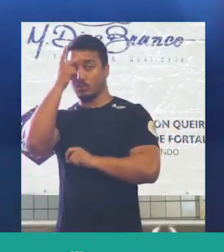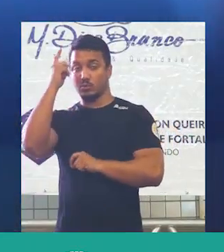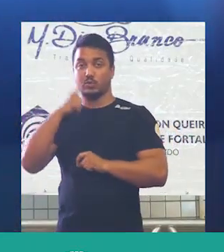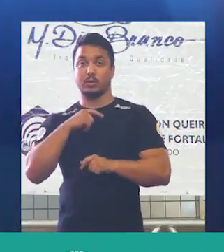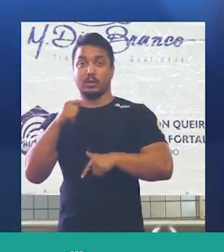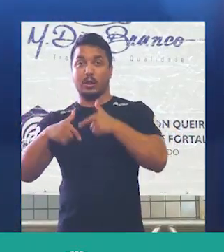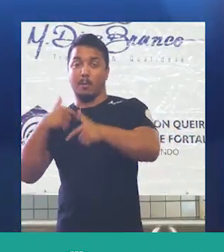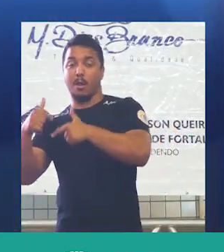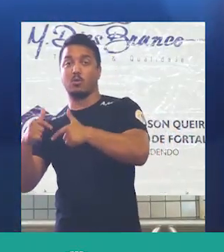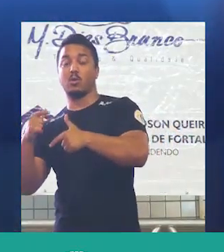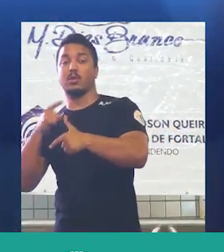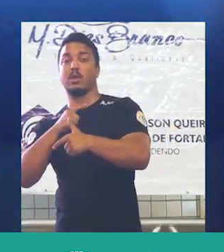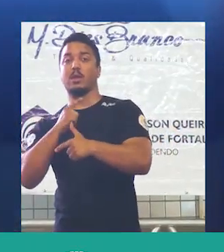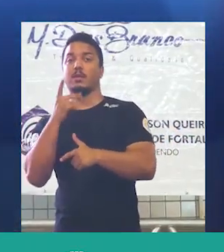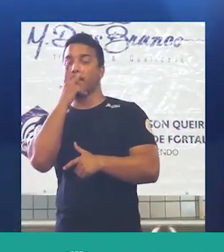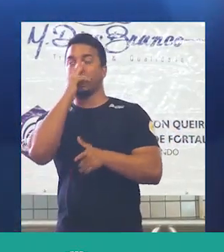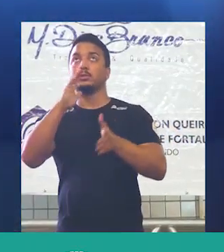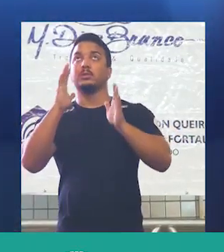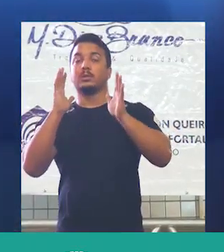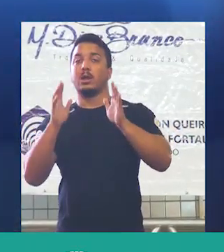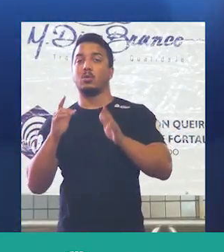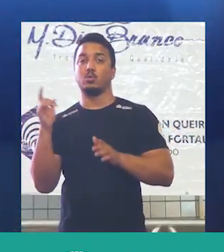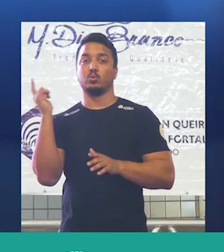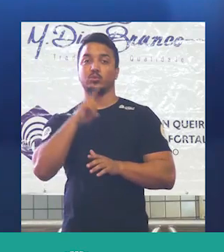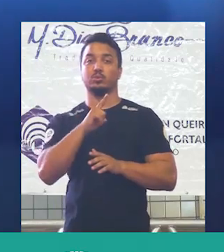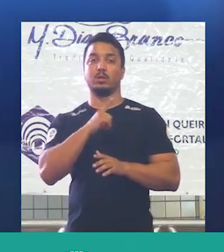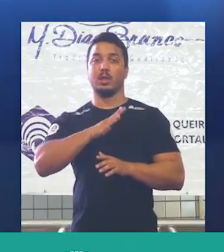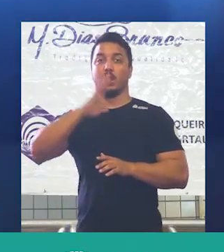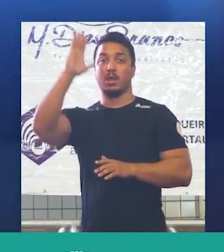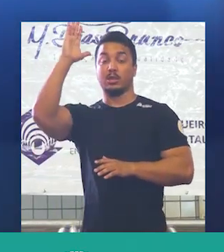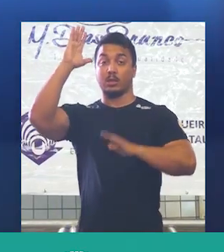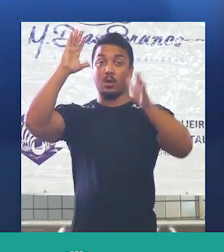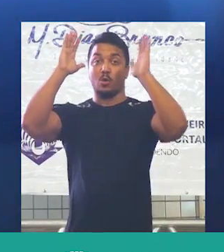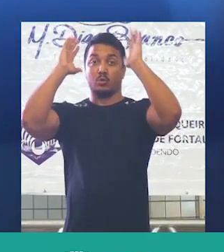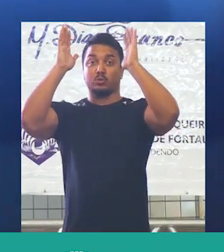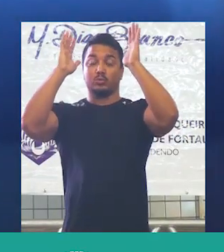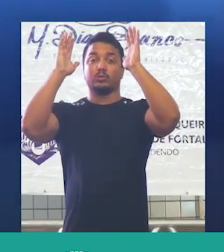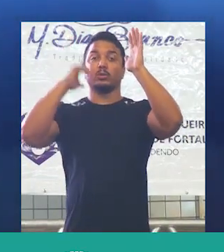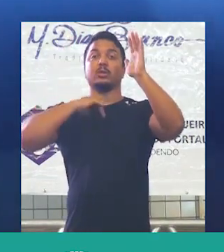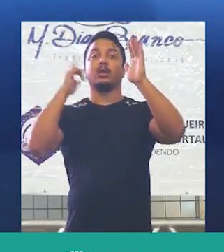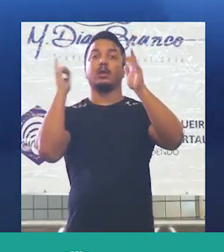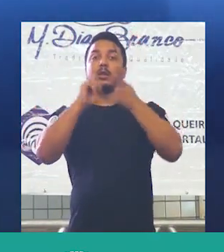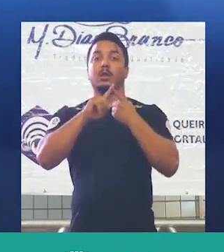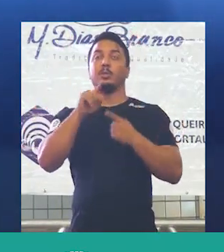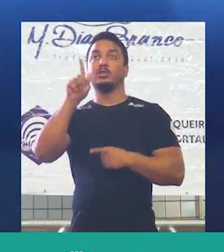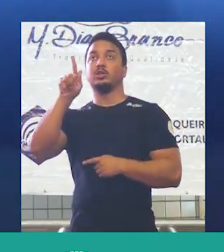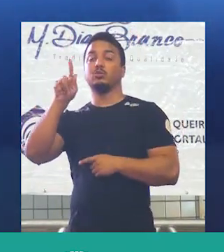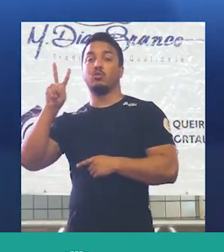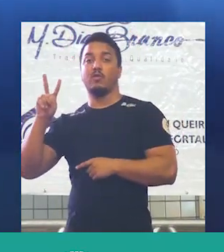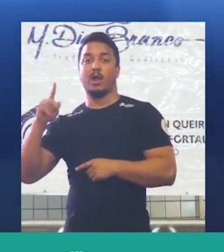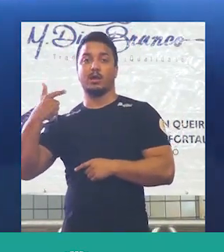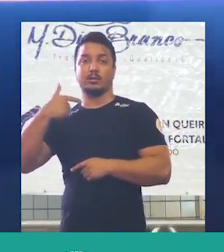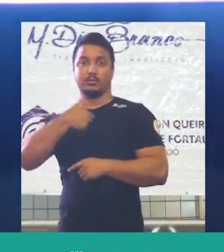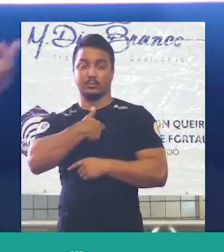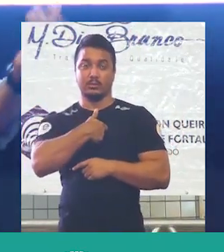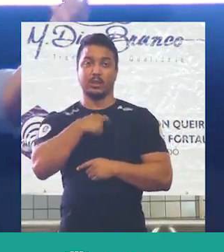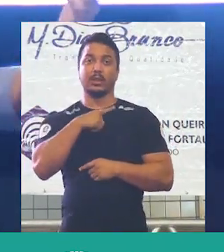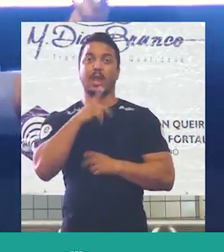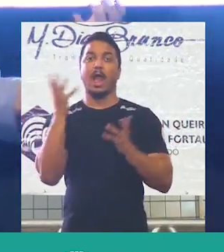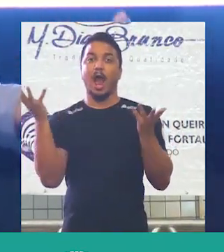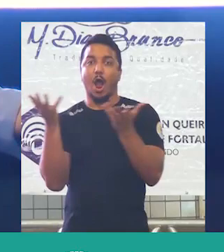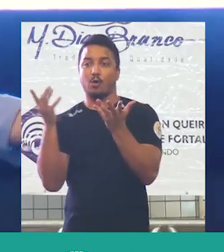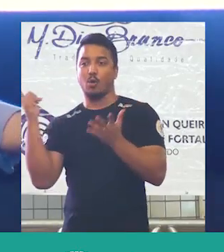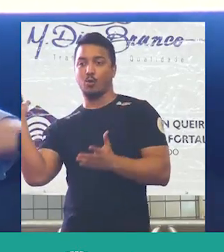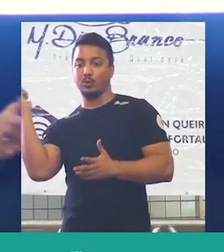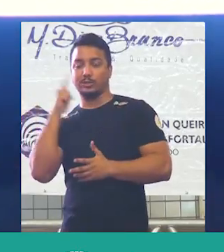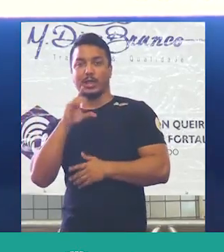trabalhadores diziam, graças a Deus no céu, e a Getúlio Vargas na terra, agora